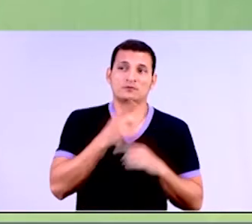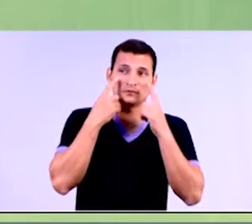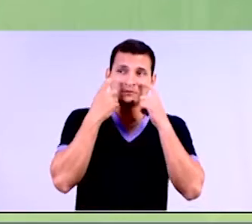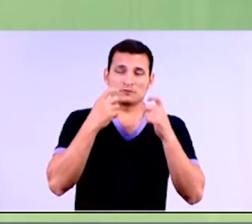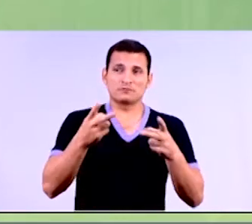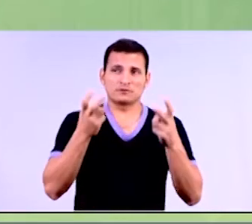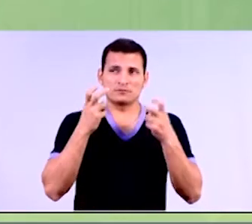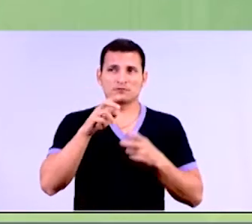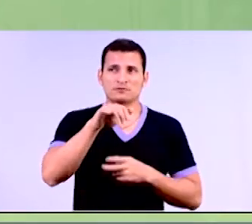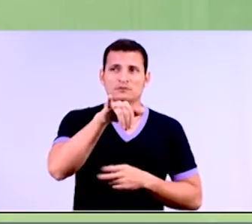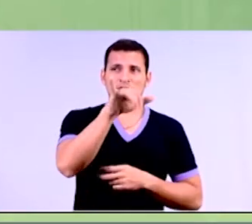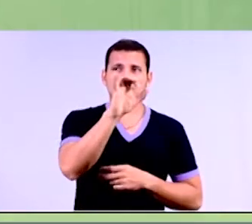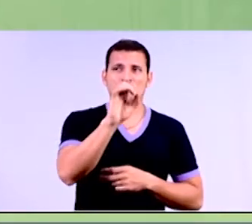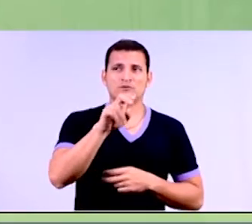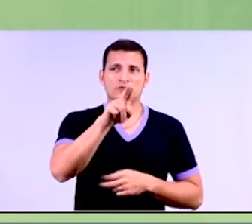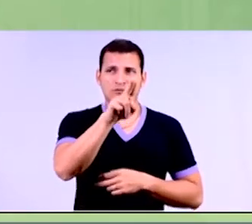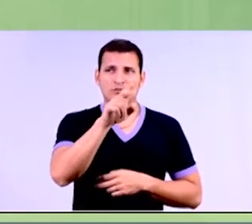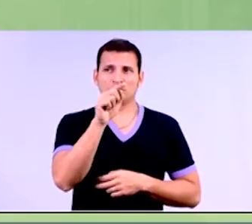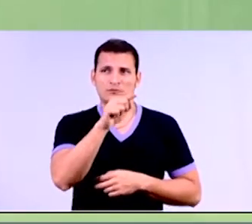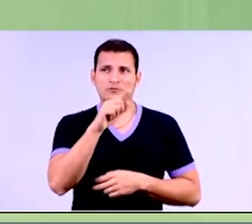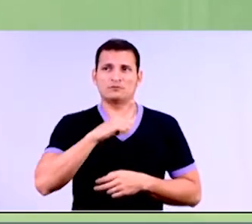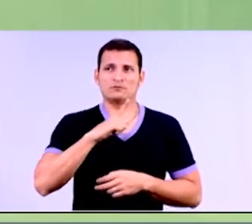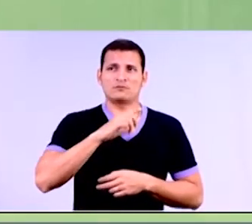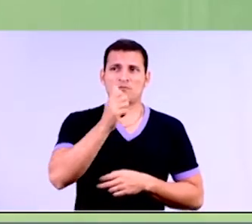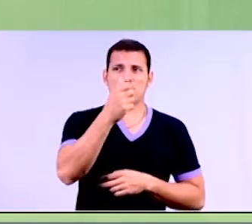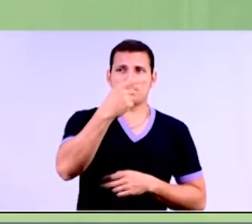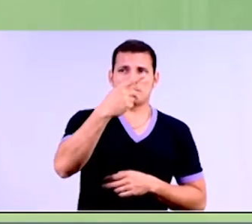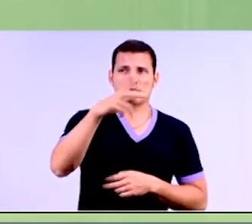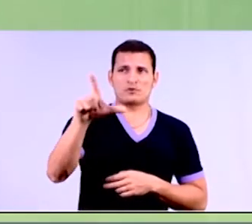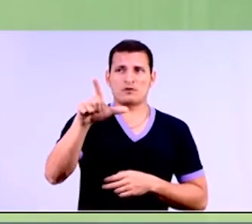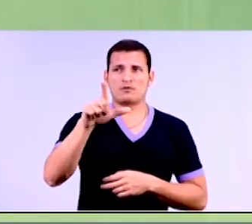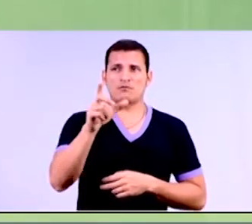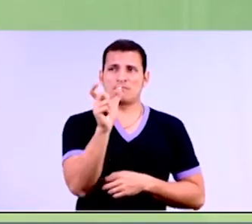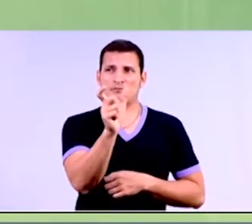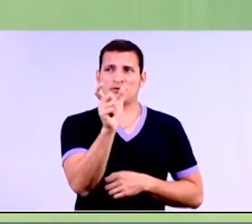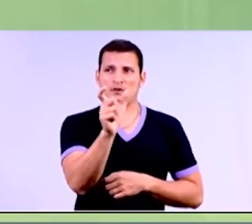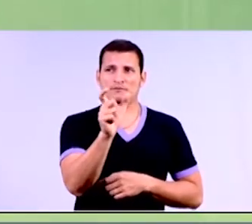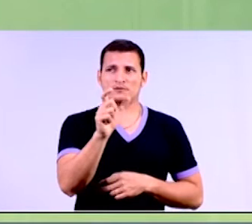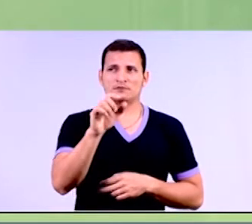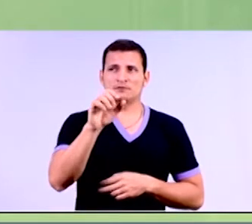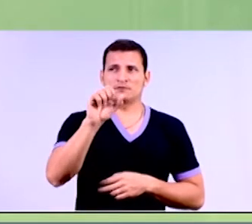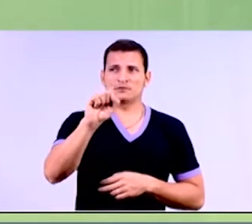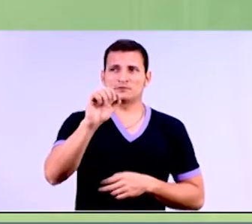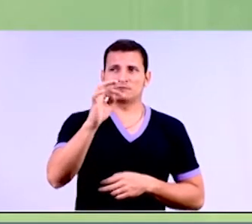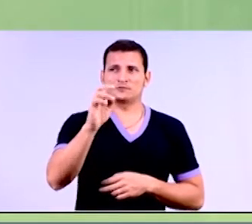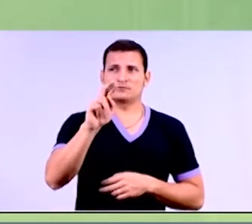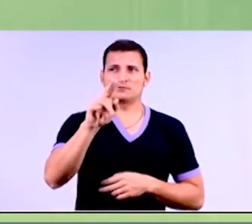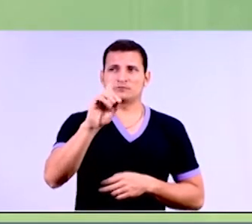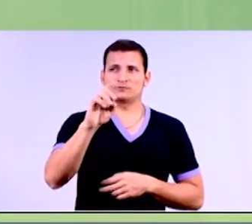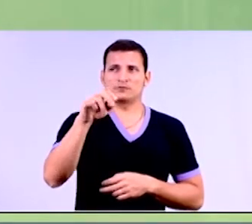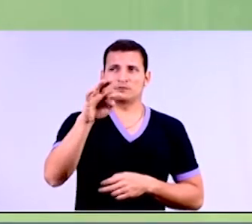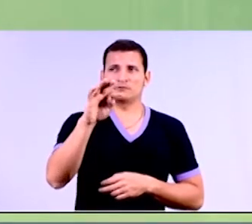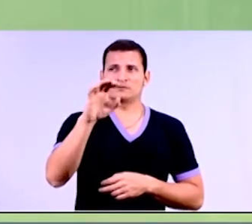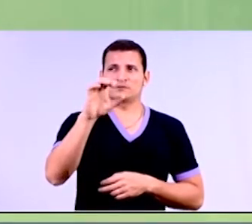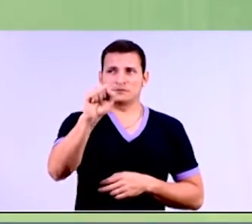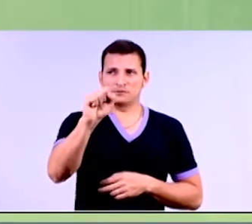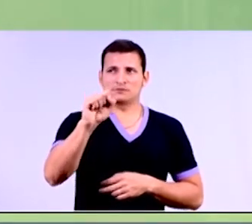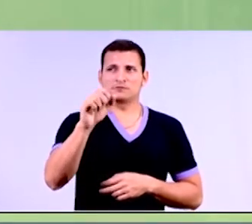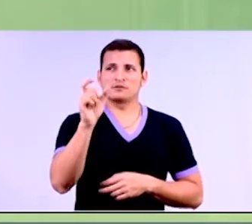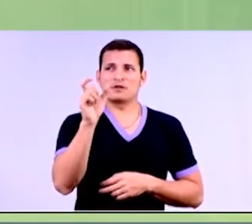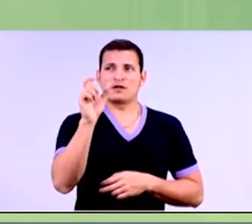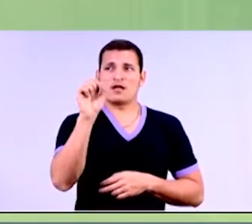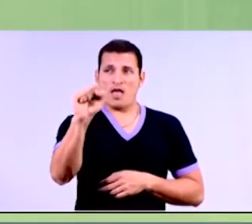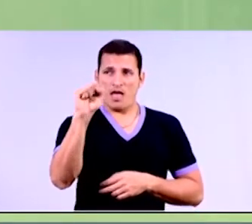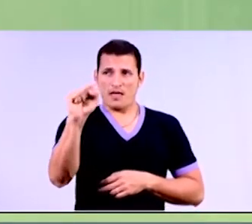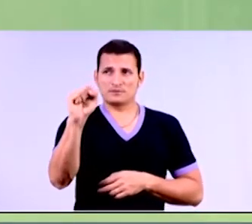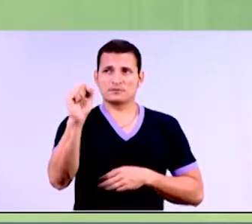nesse caso, ele está no plural, é a palavra students, com S aqui no final, alunos. Se